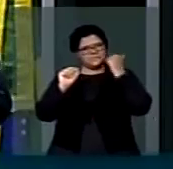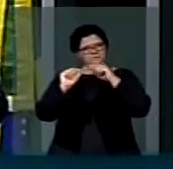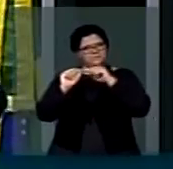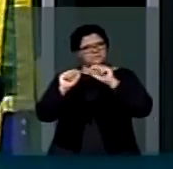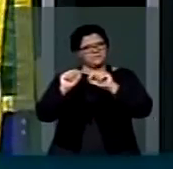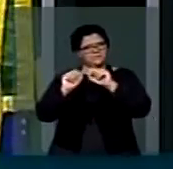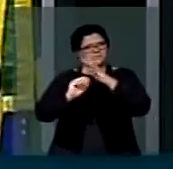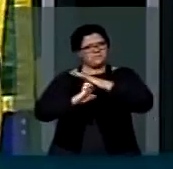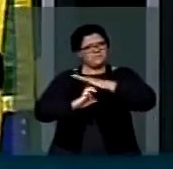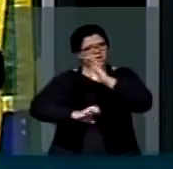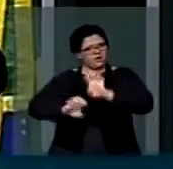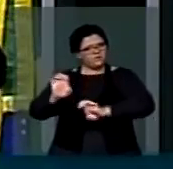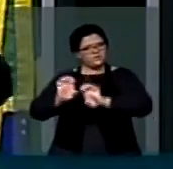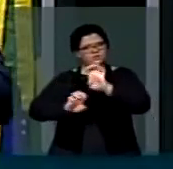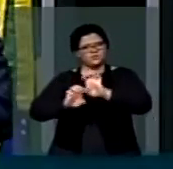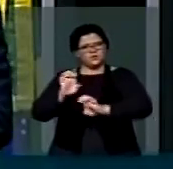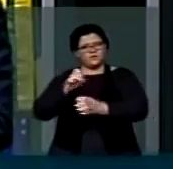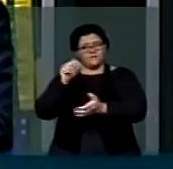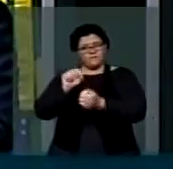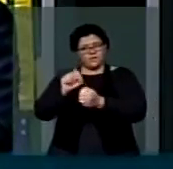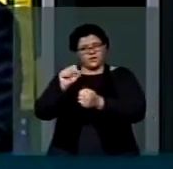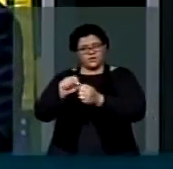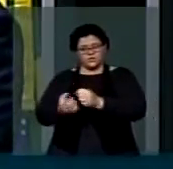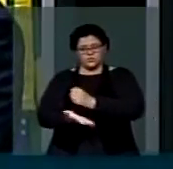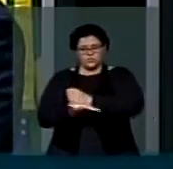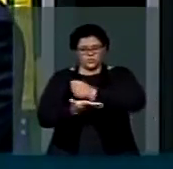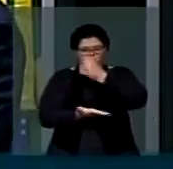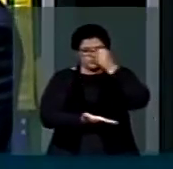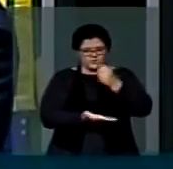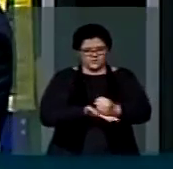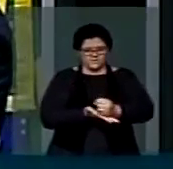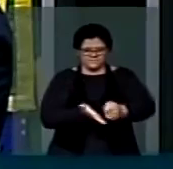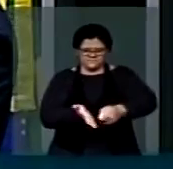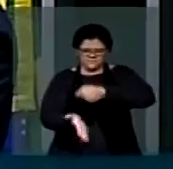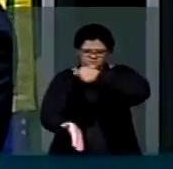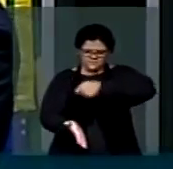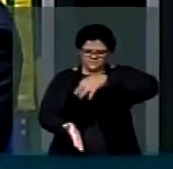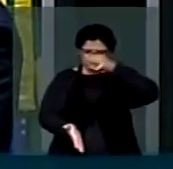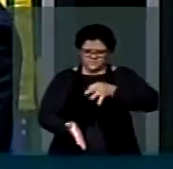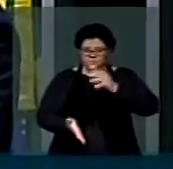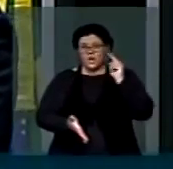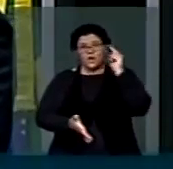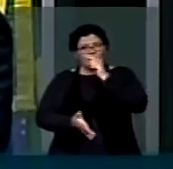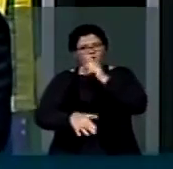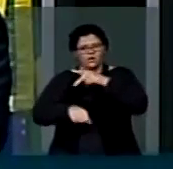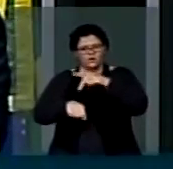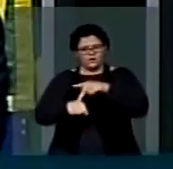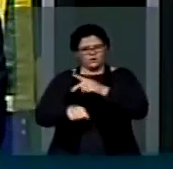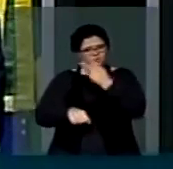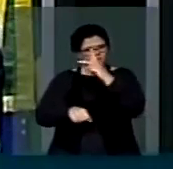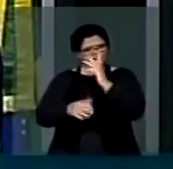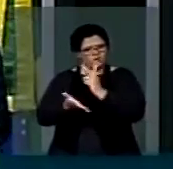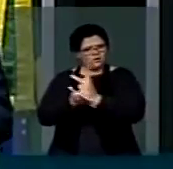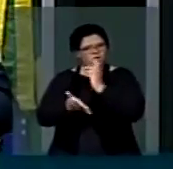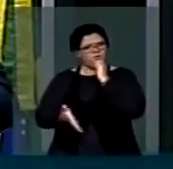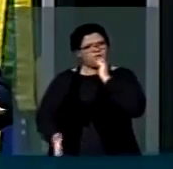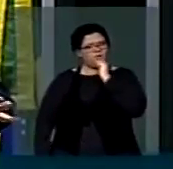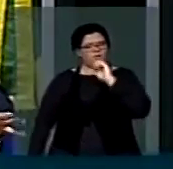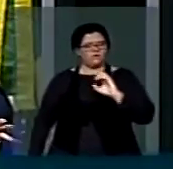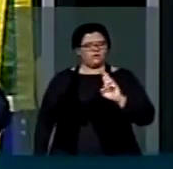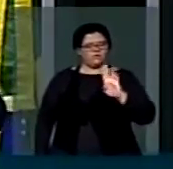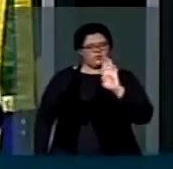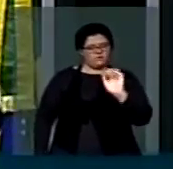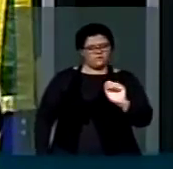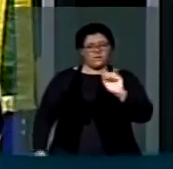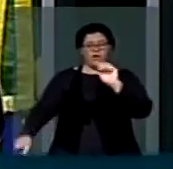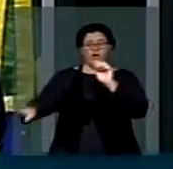Esta empresa lhe fez um contrato assinado lá em Cuba. Ao